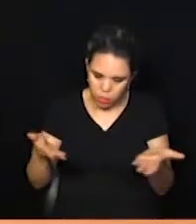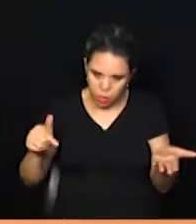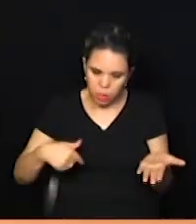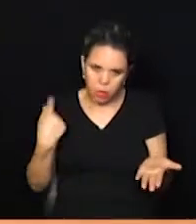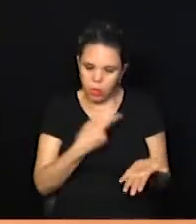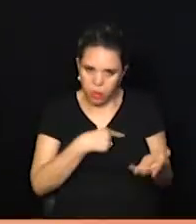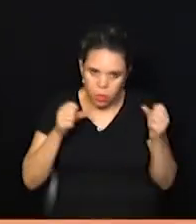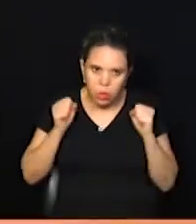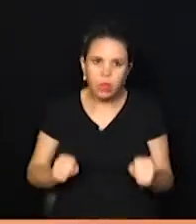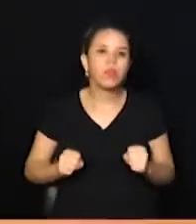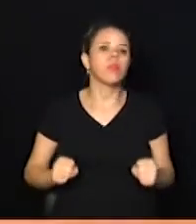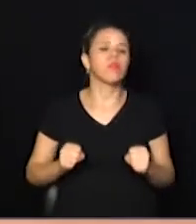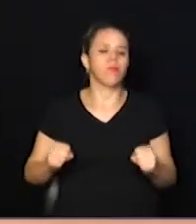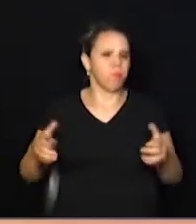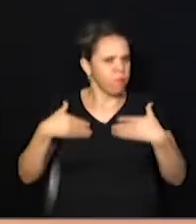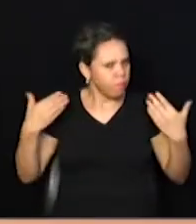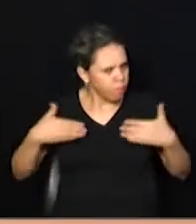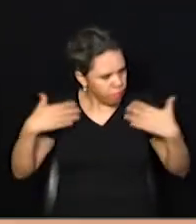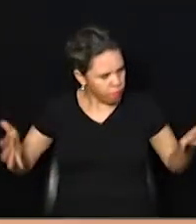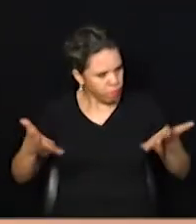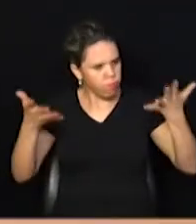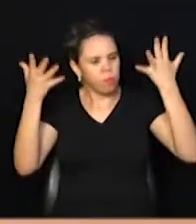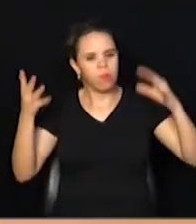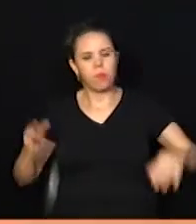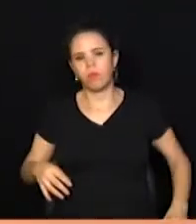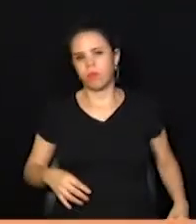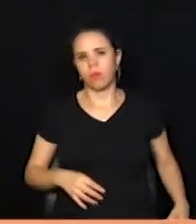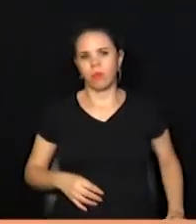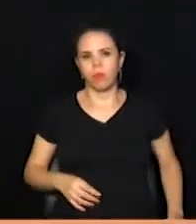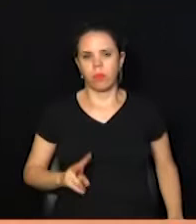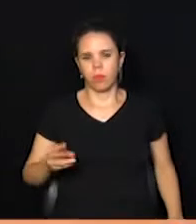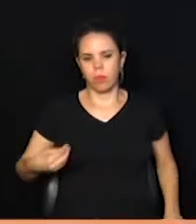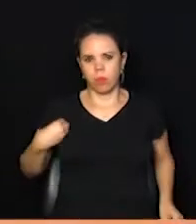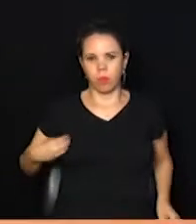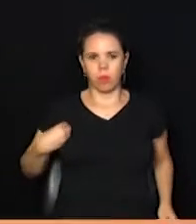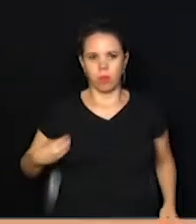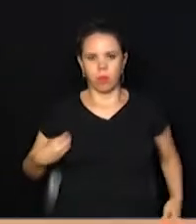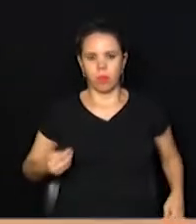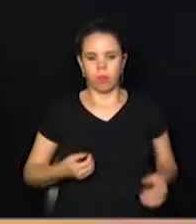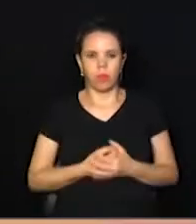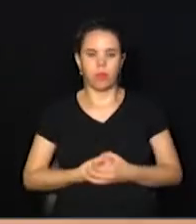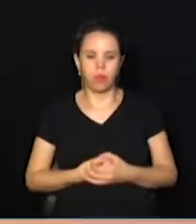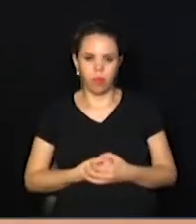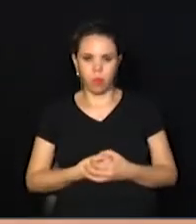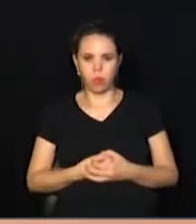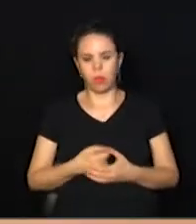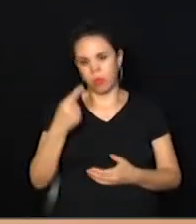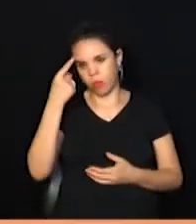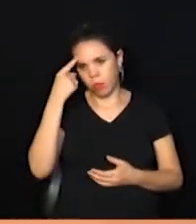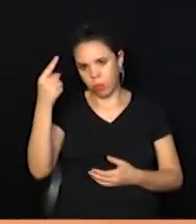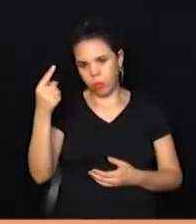nós possamos, é um ato de energia para que nós possamos manter viva a ideia,